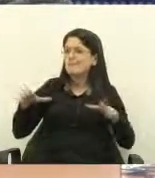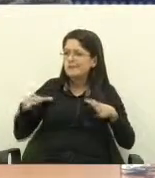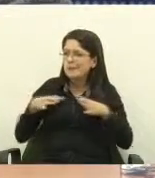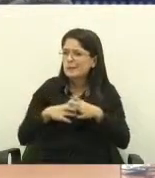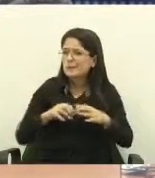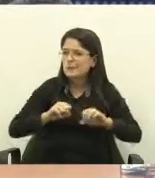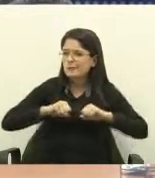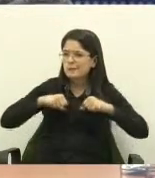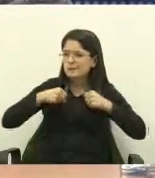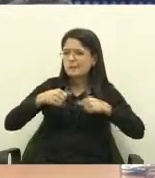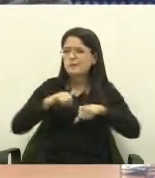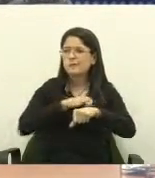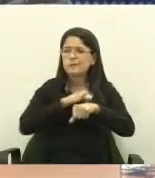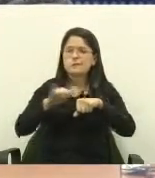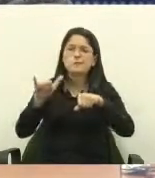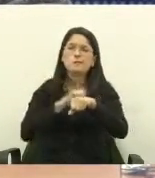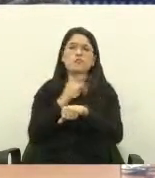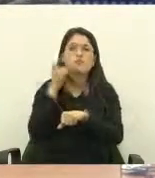isso.